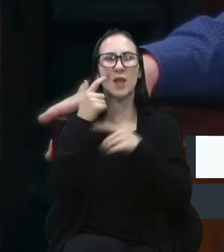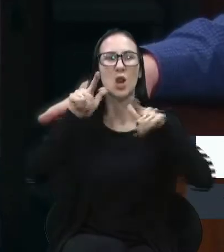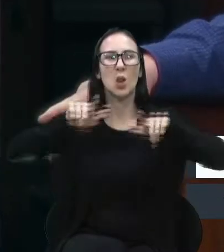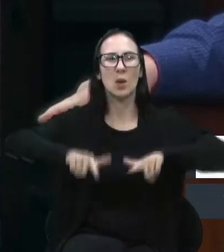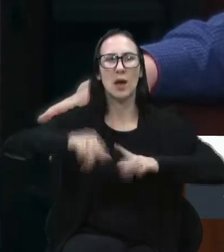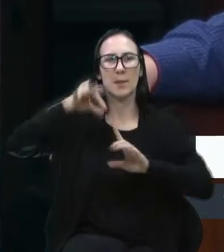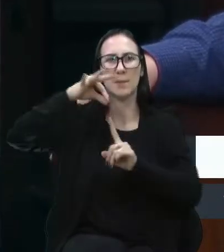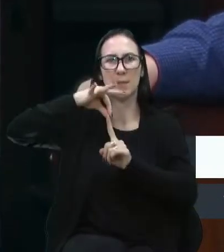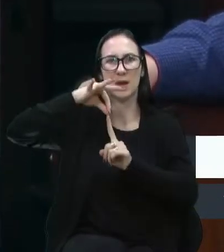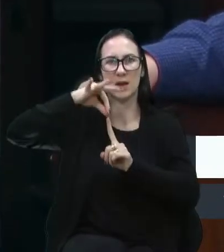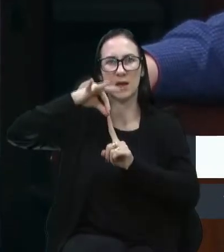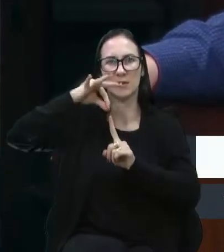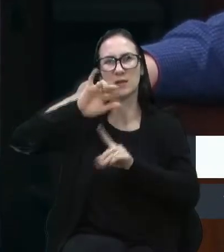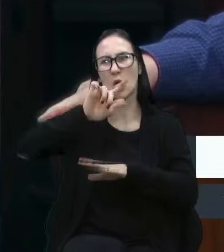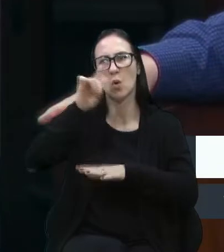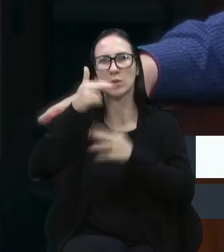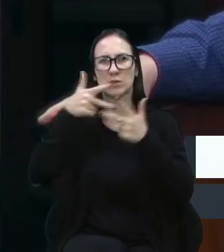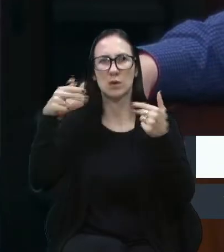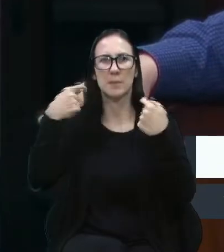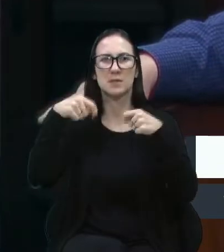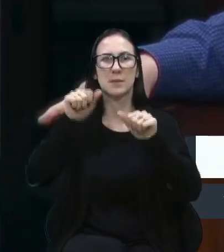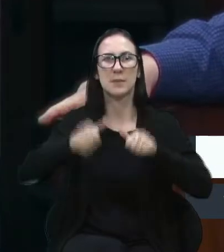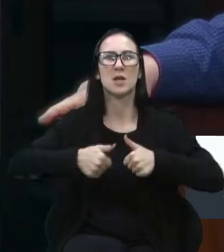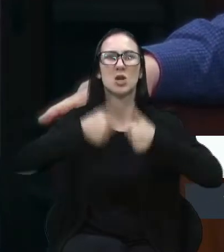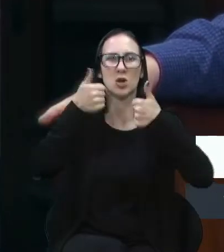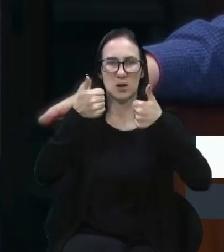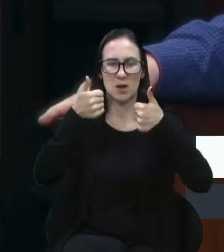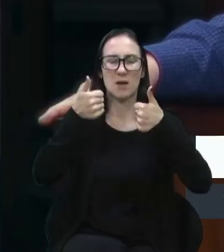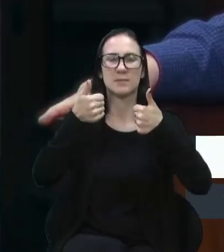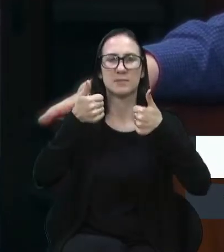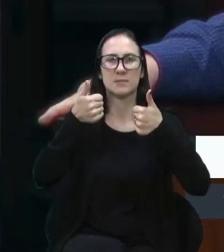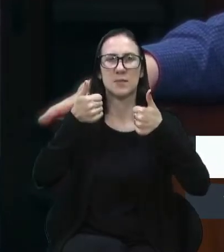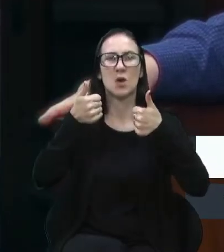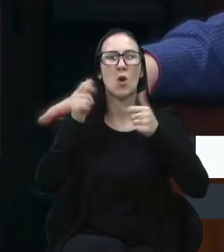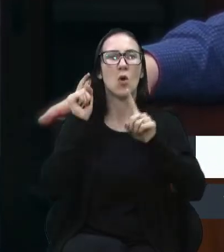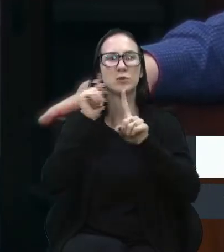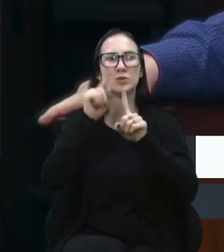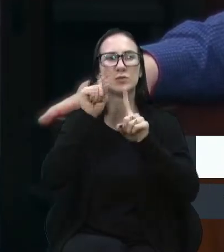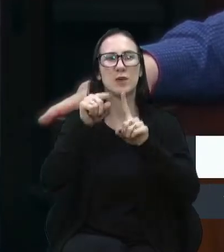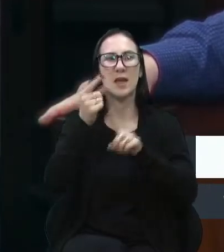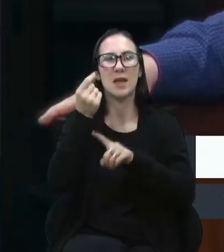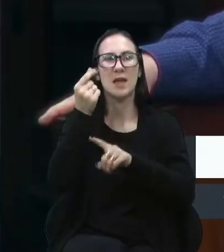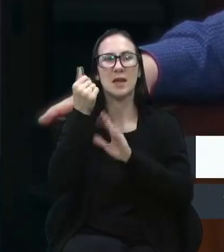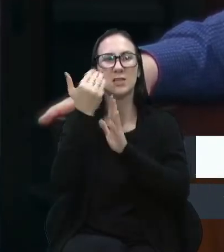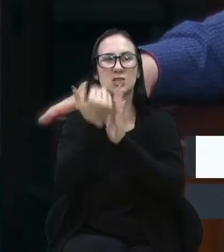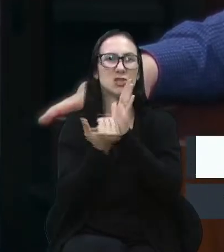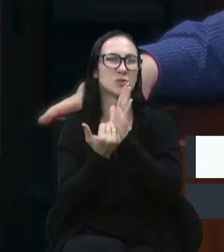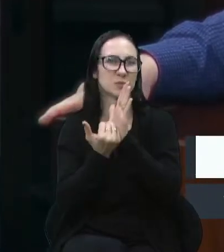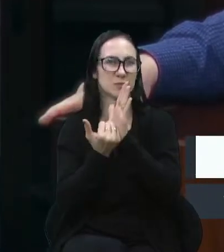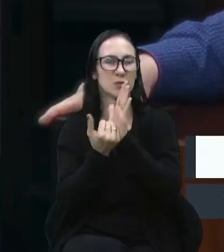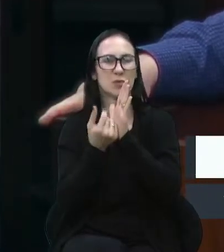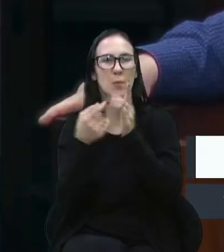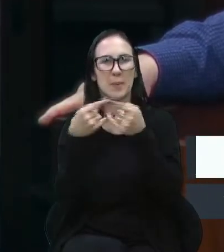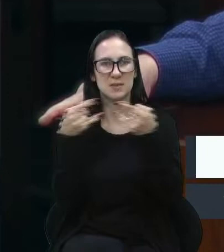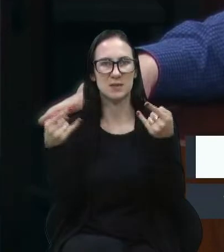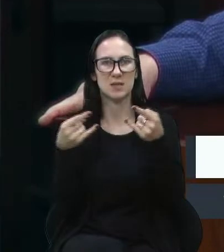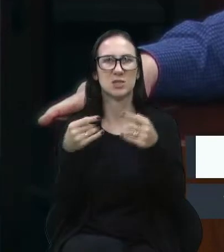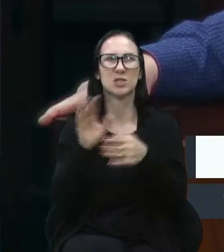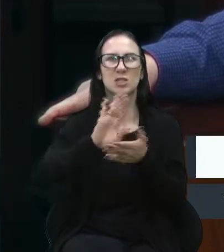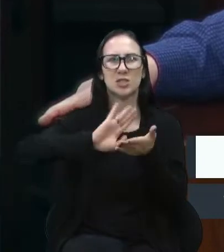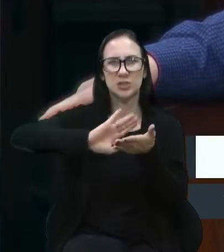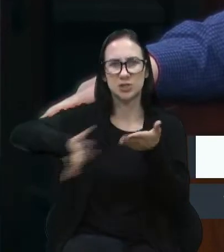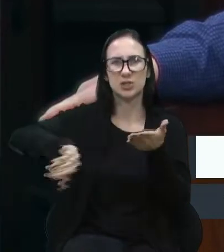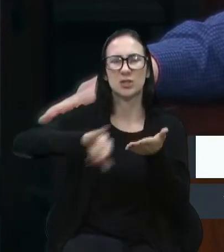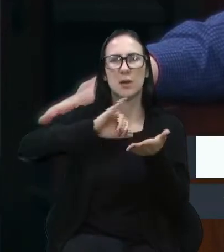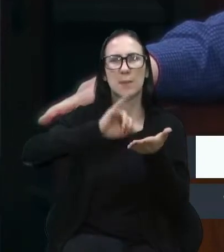outras coisas, que precisa melhorar na gestão para gerar economia na passagem. Foi retirado o ISS, a taxa de